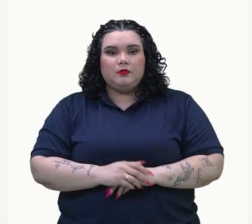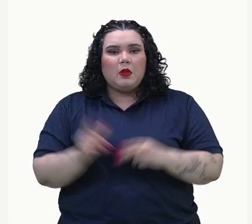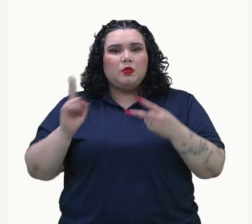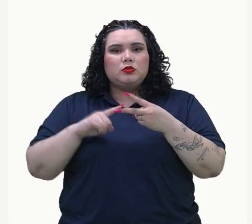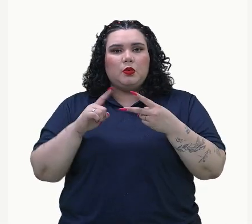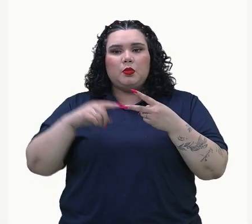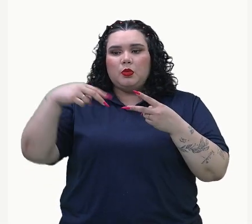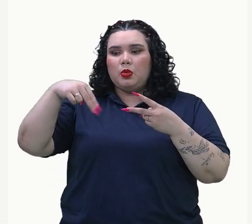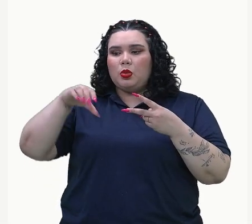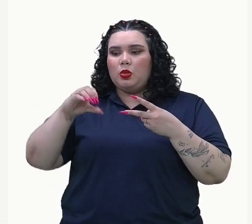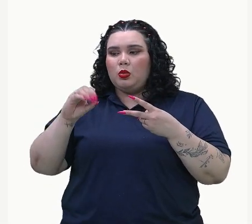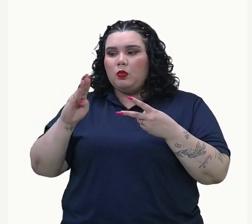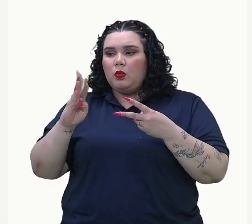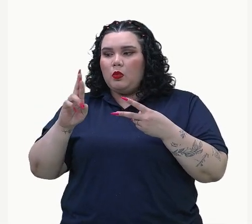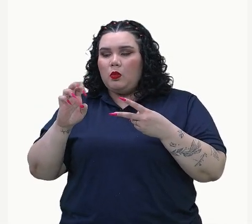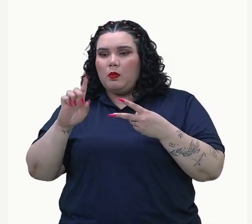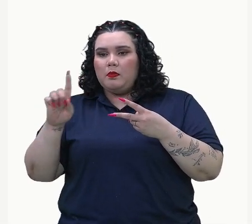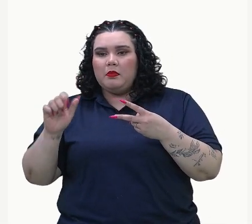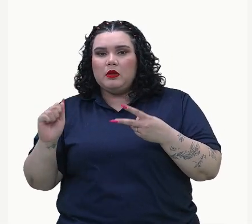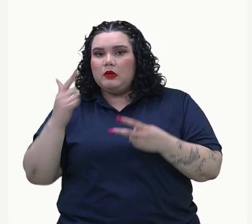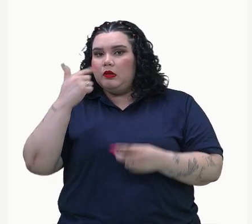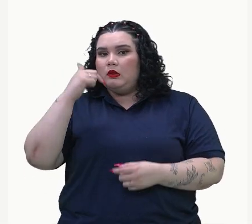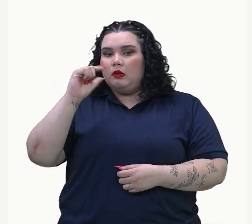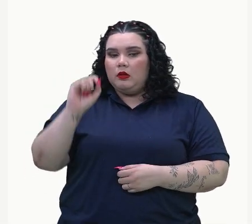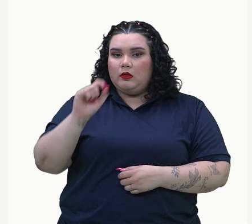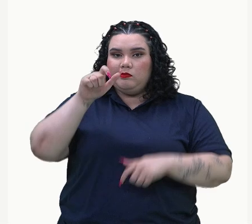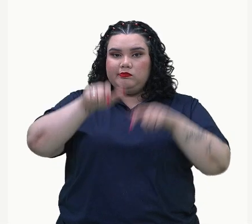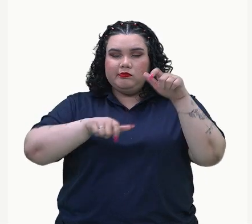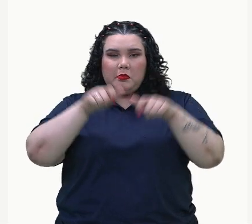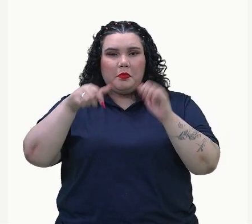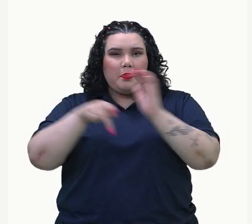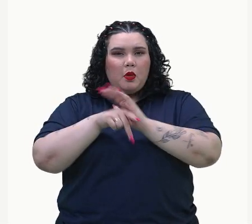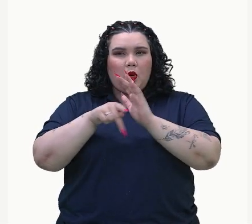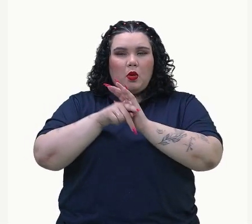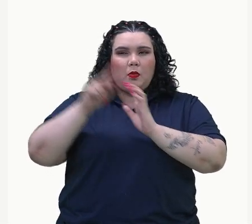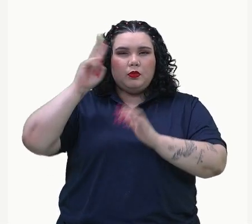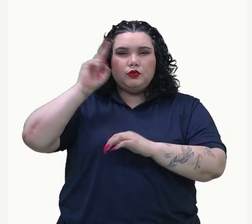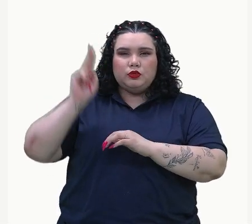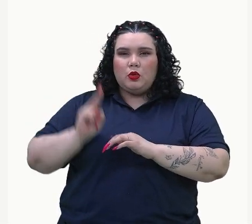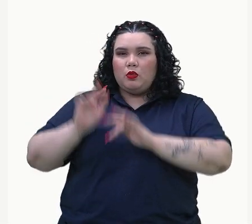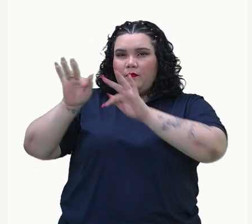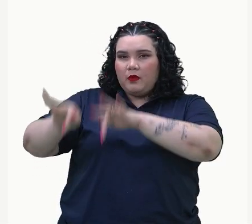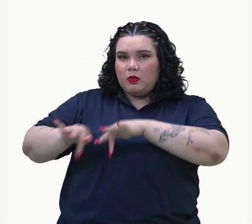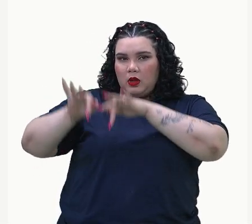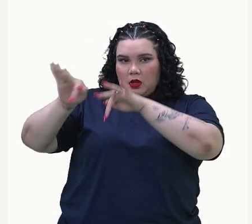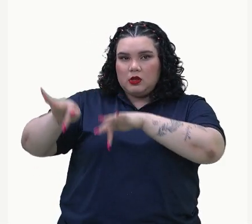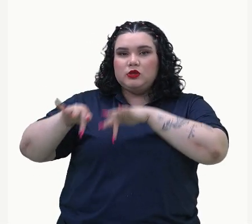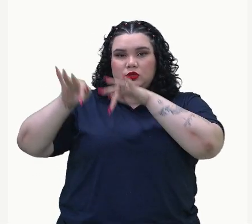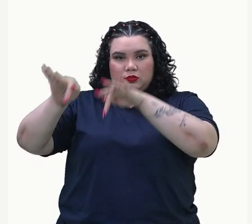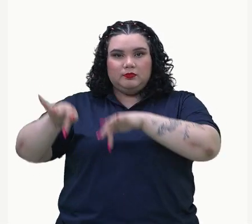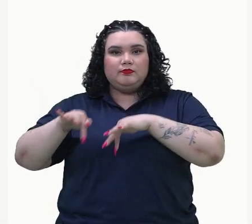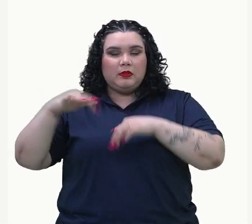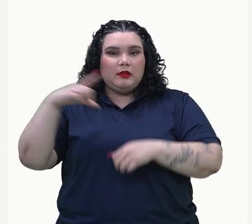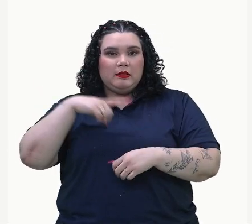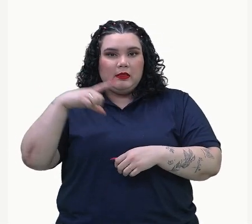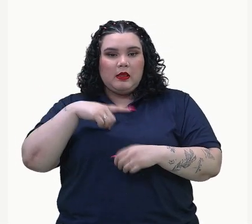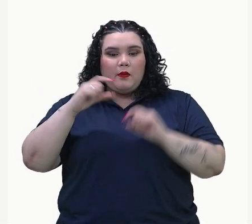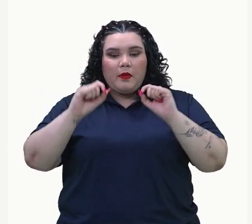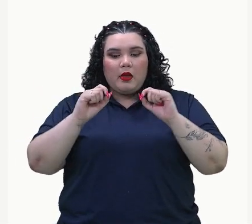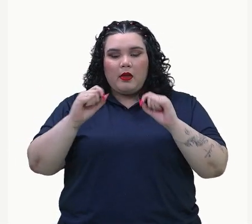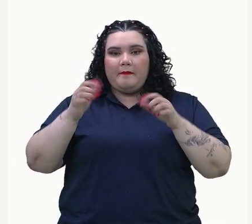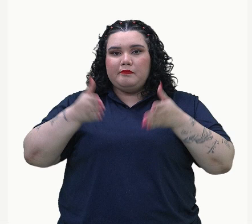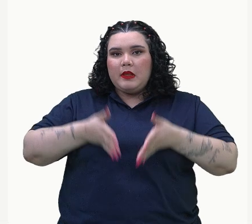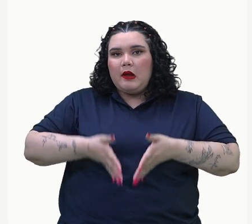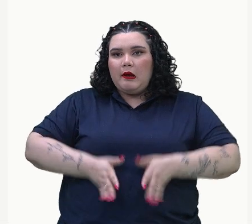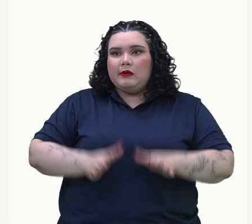nobreza, professor? Eram os antigos senhores feudais que tinham o privilégio de nascência. Podemos dizer que a